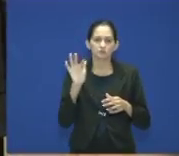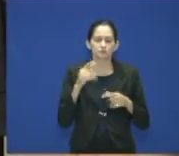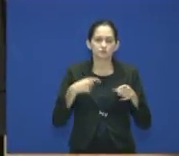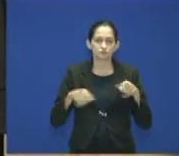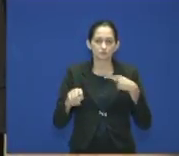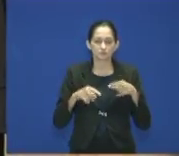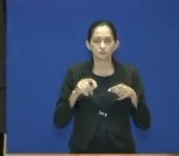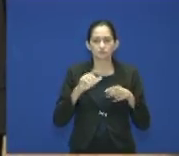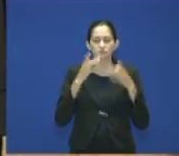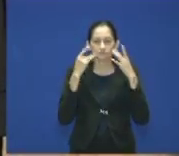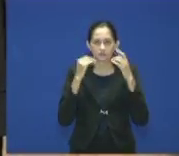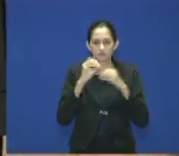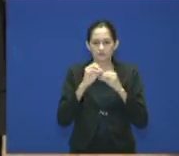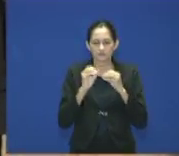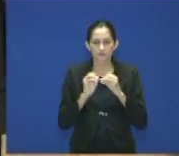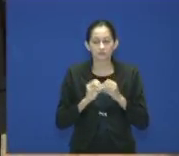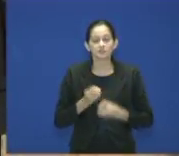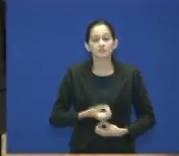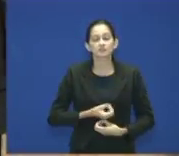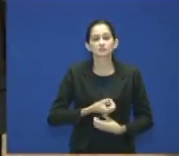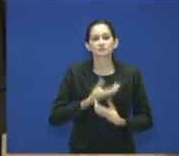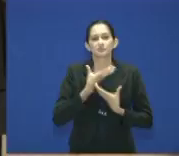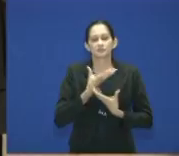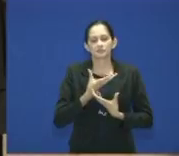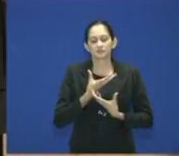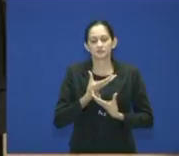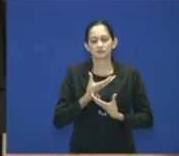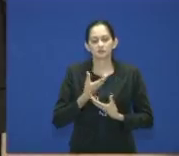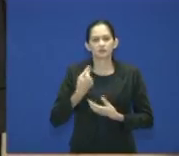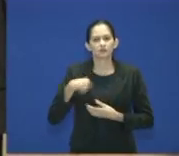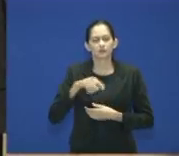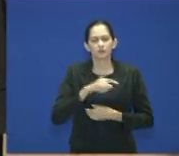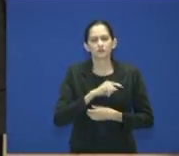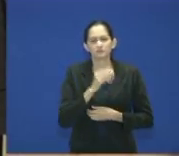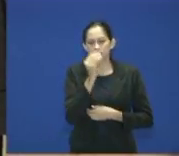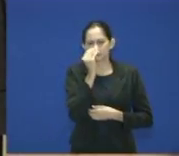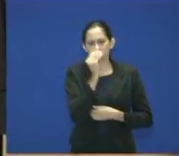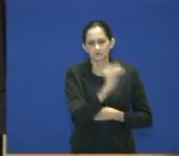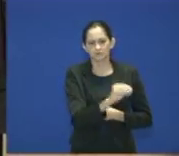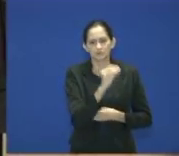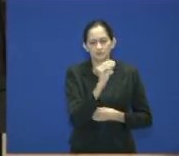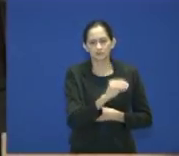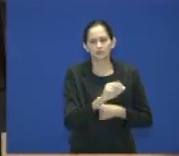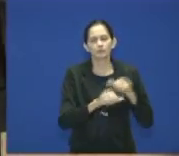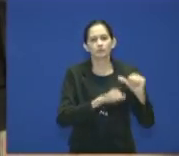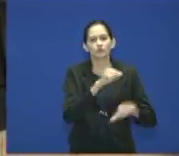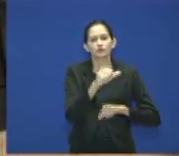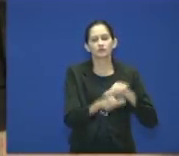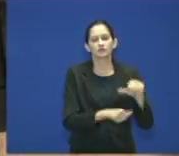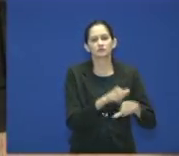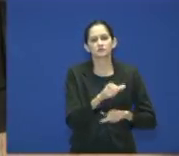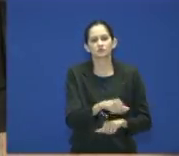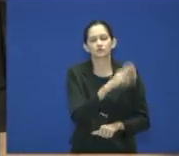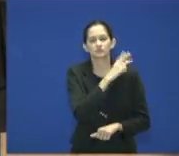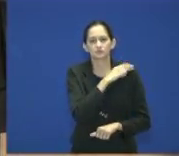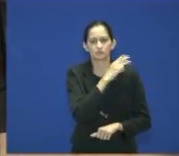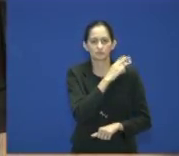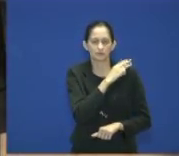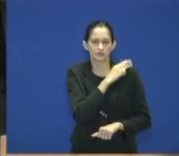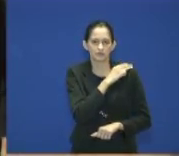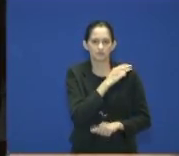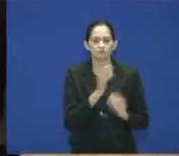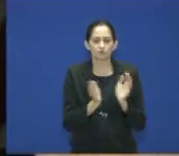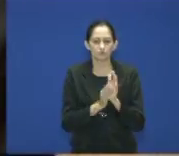UFG, de manifestar o nosso repúdio à reforma do ensino médio, tal como proposta